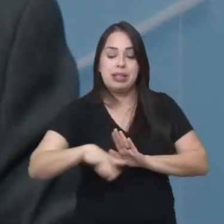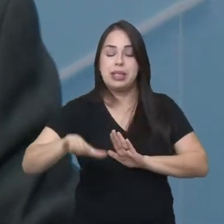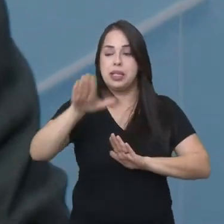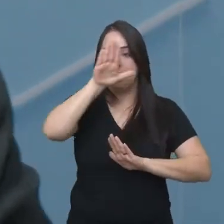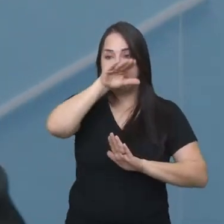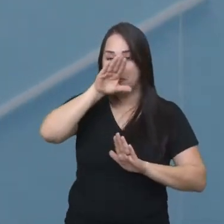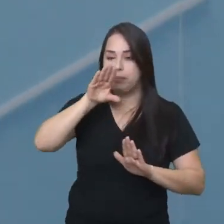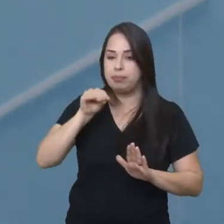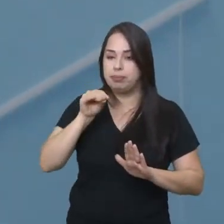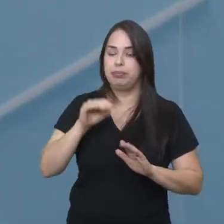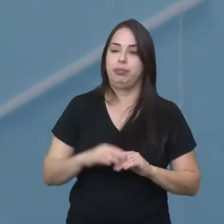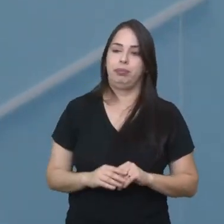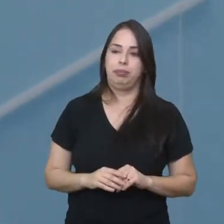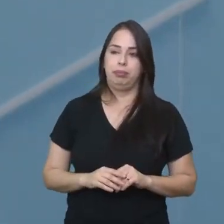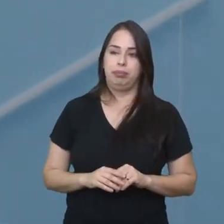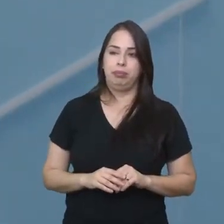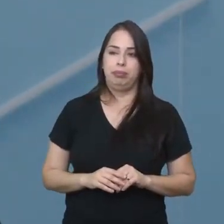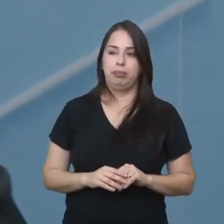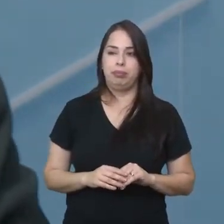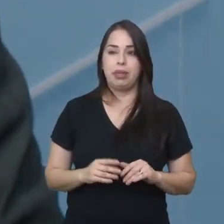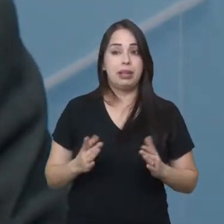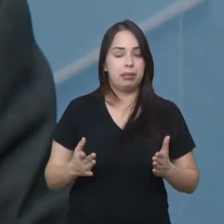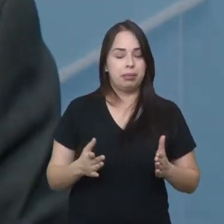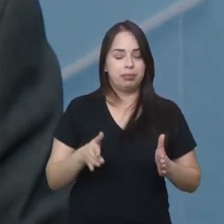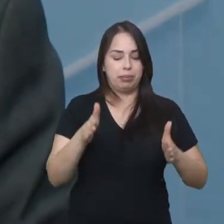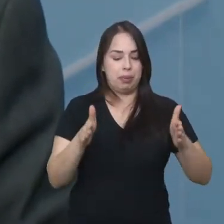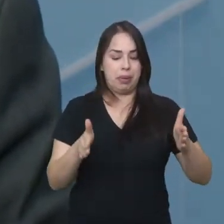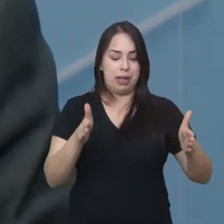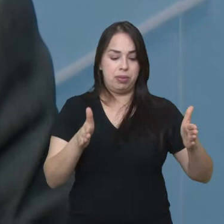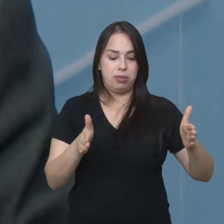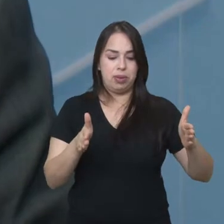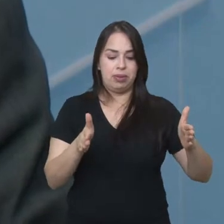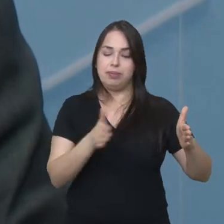E, falando da questão da primeira infância,